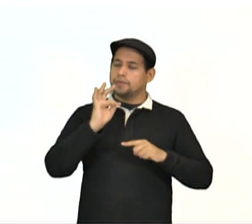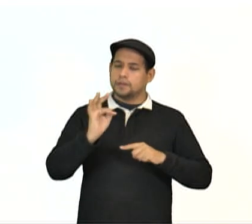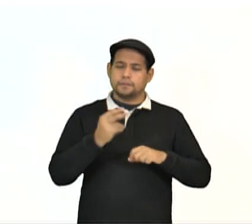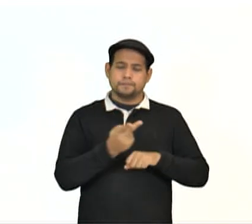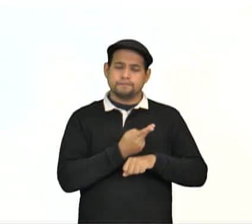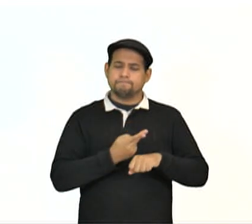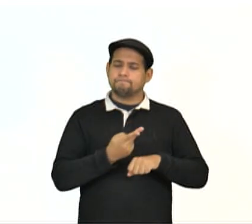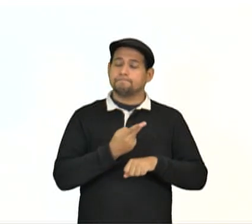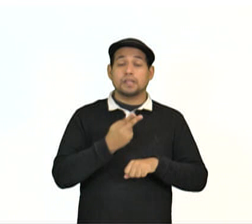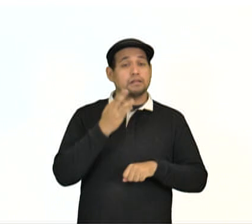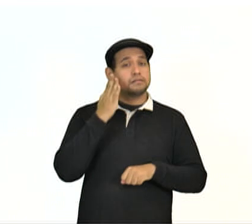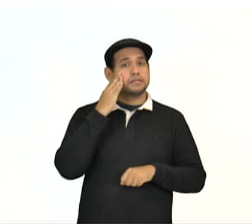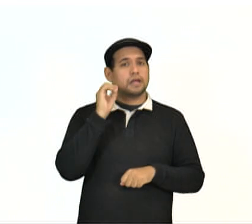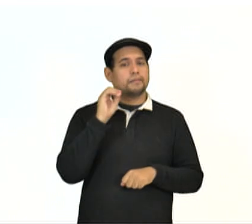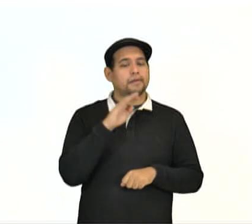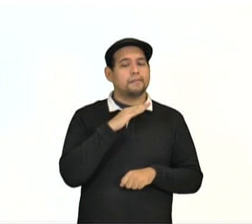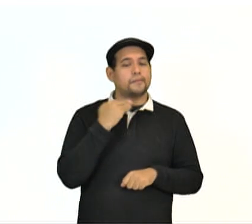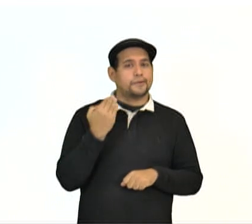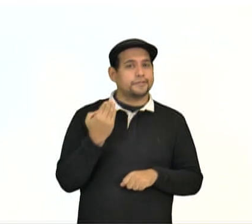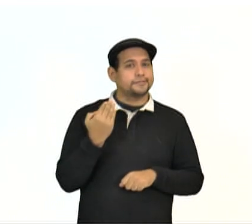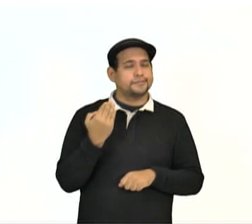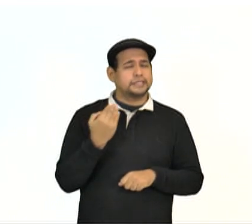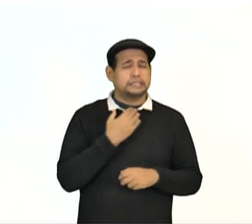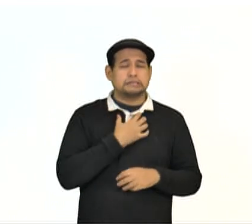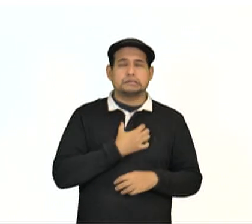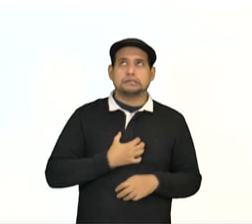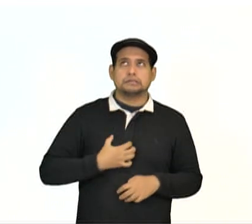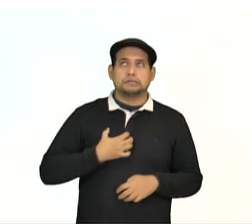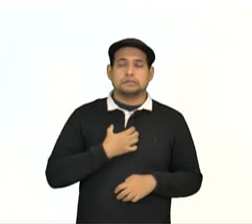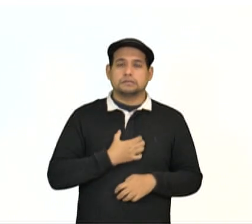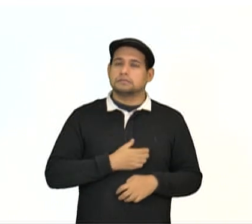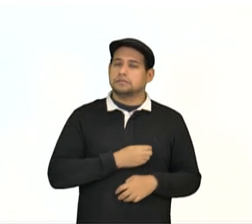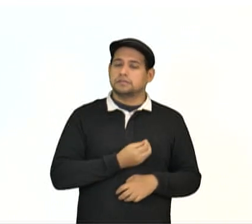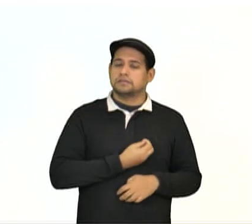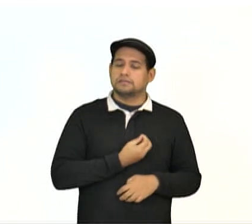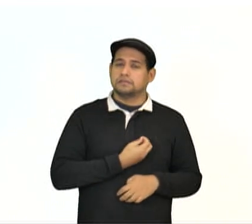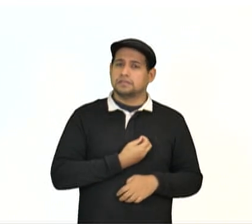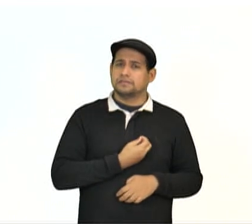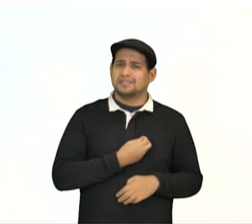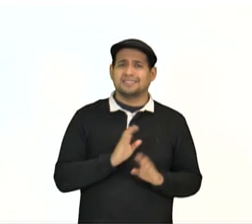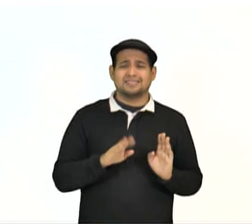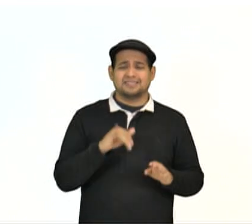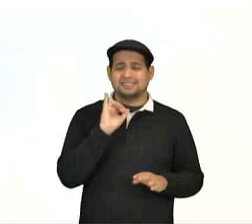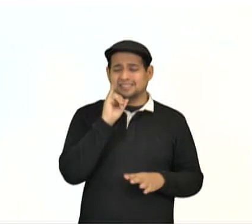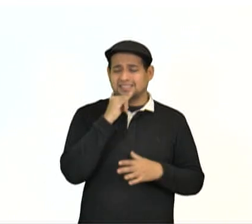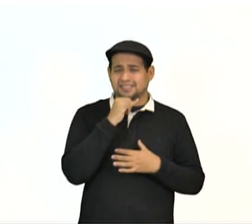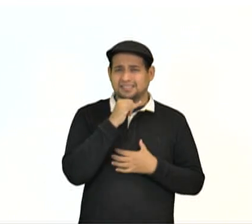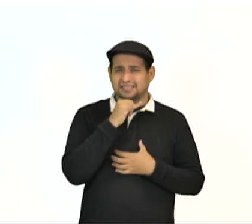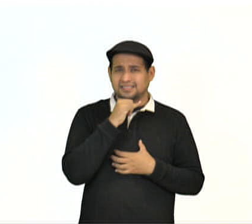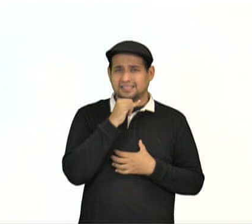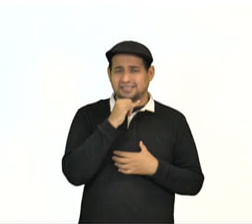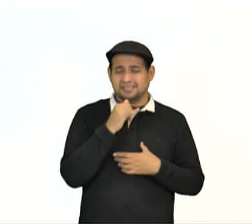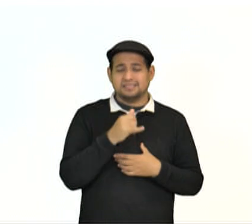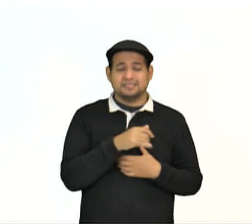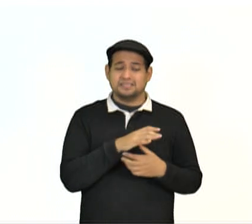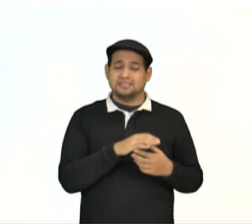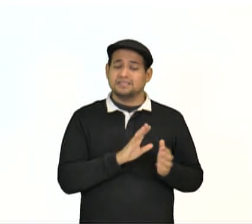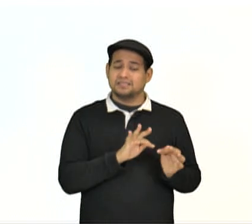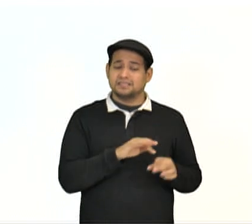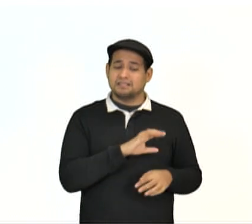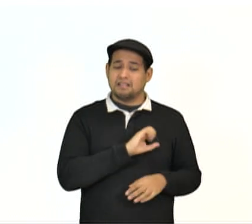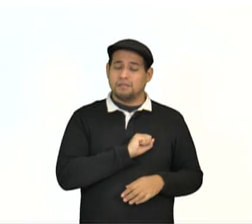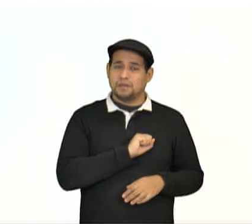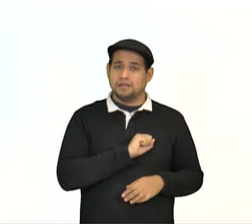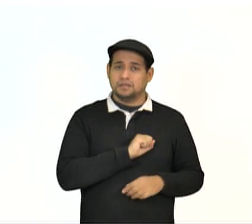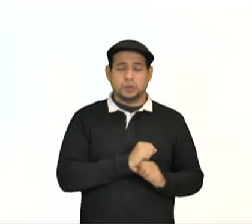procure, quem sabe a morte, a angústia de quem vive, quem sabe a solidão, fim de quem ama.